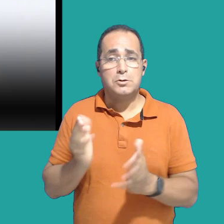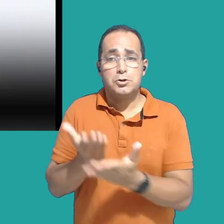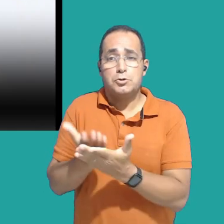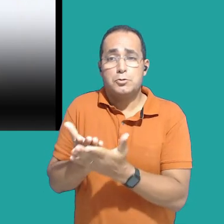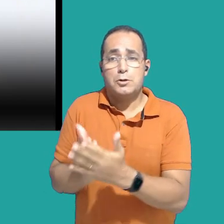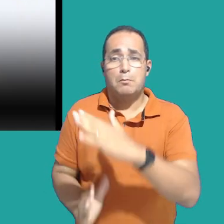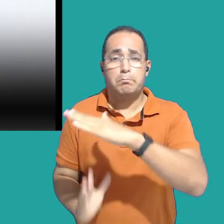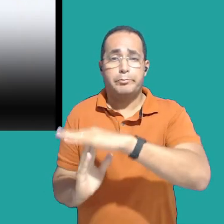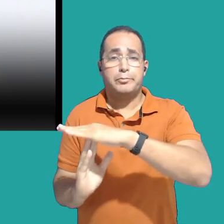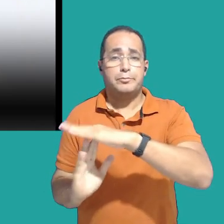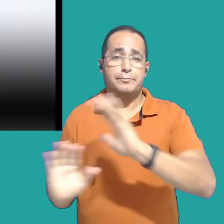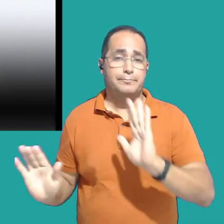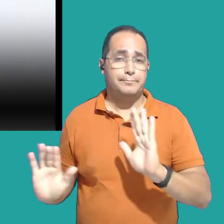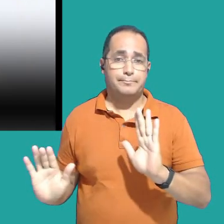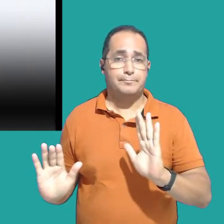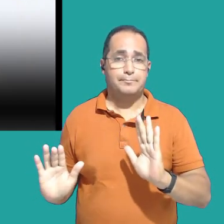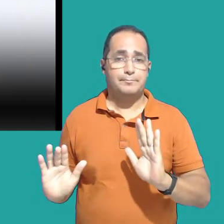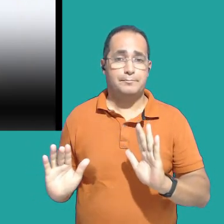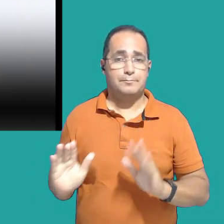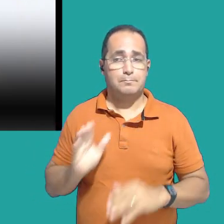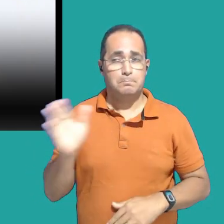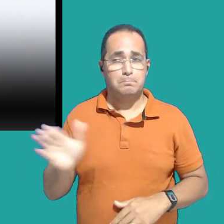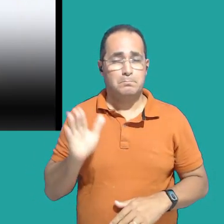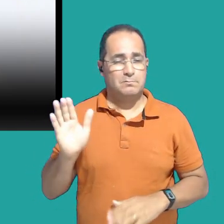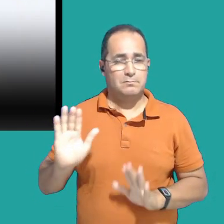nada. Parei os estudos,